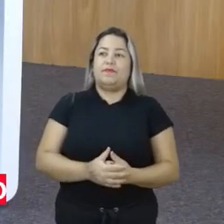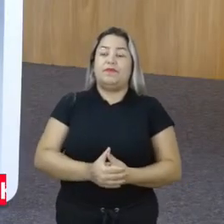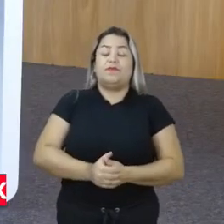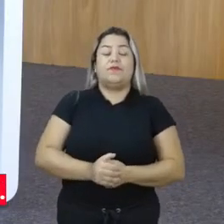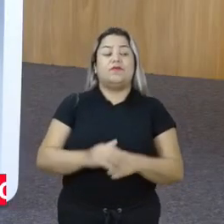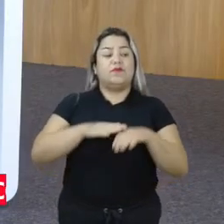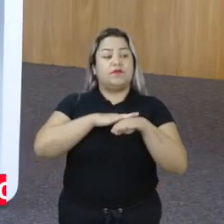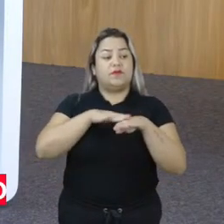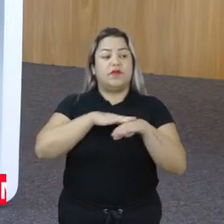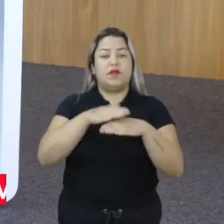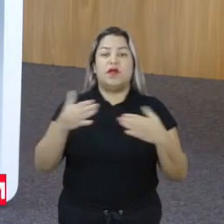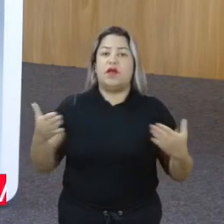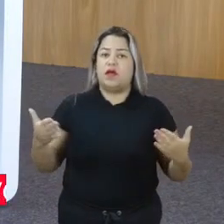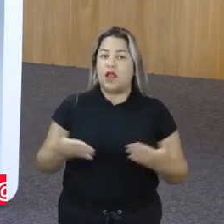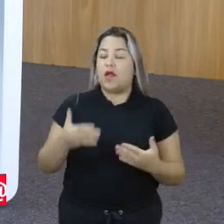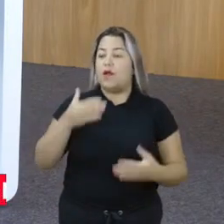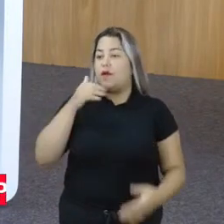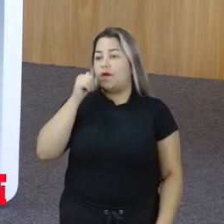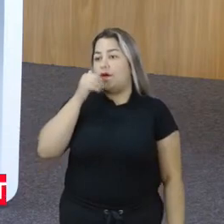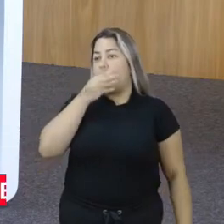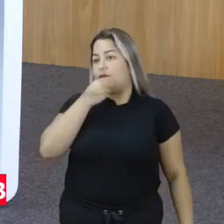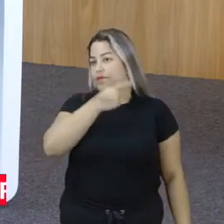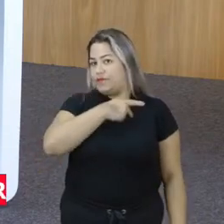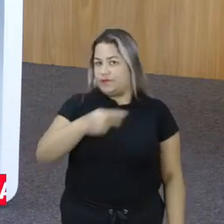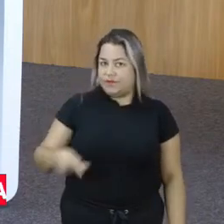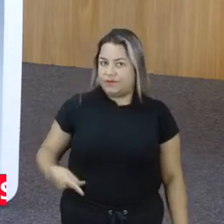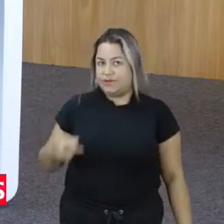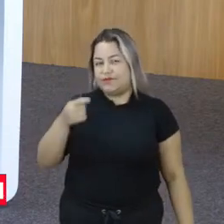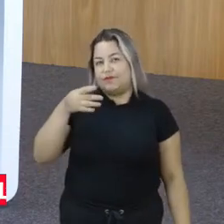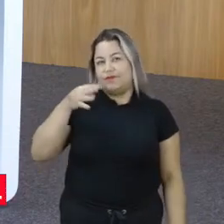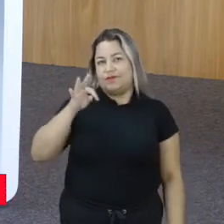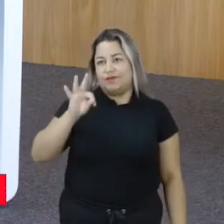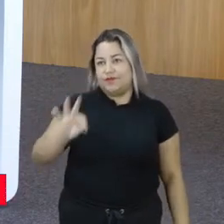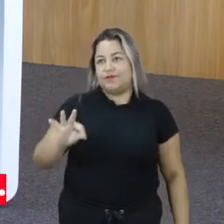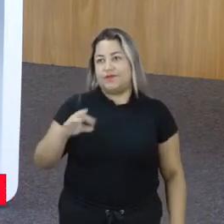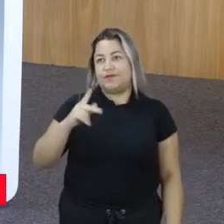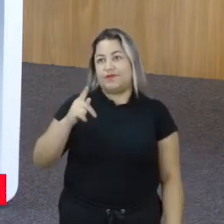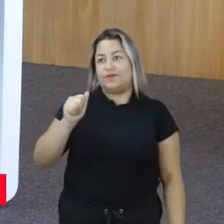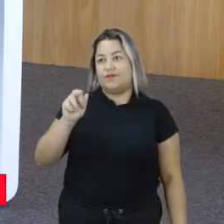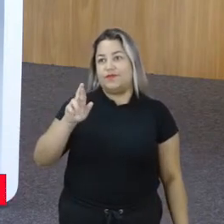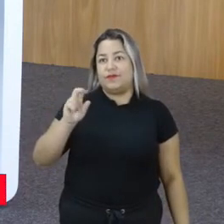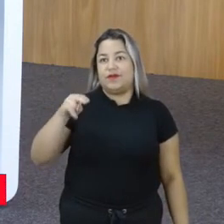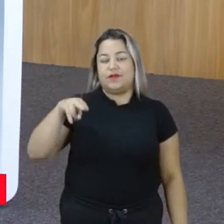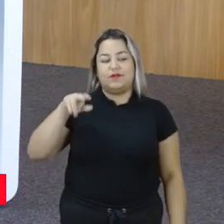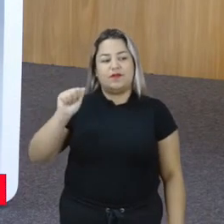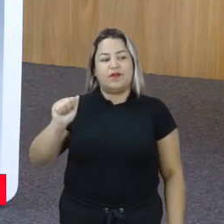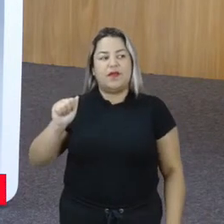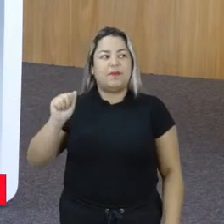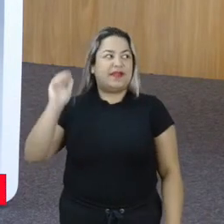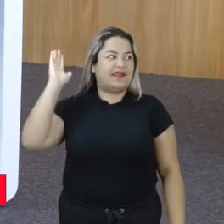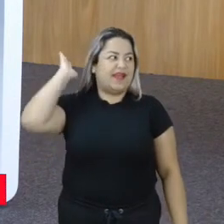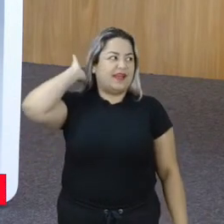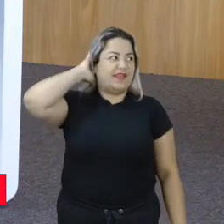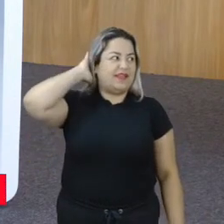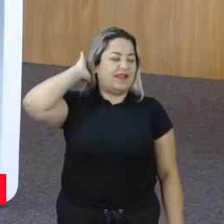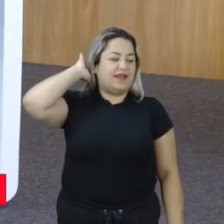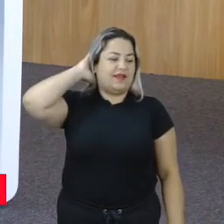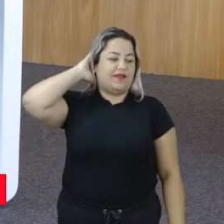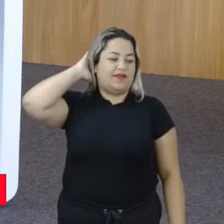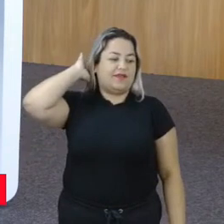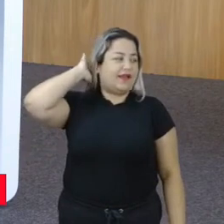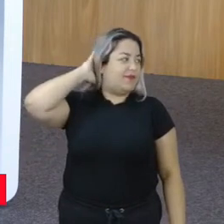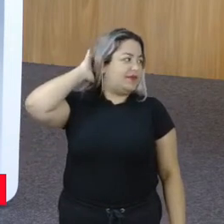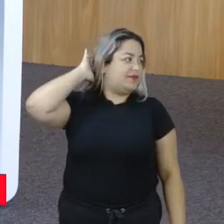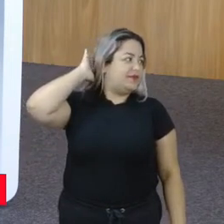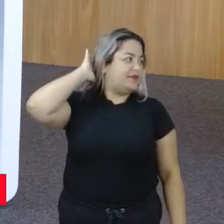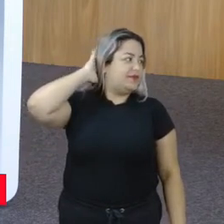Quem conversa com a gente agora é o presidente do PT do Paraná, Arilson Chiorato. Bom dia, presidente. Seja bem-vindo mais uma vez ao Jornal